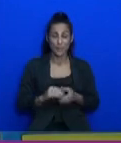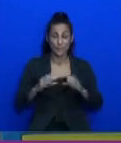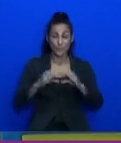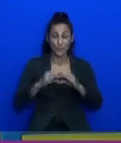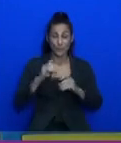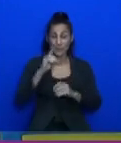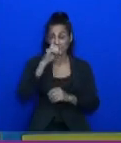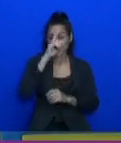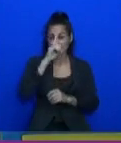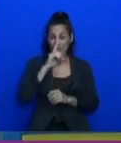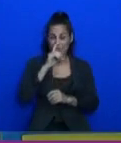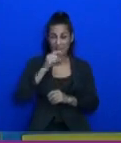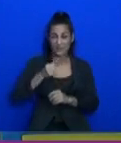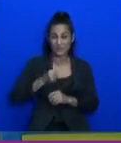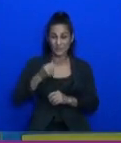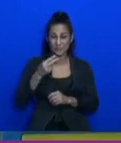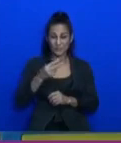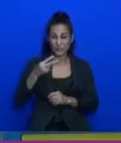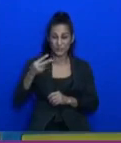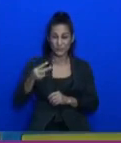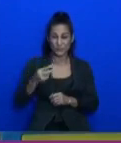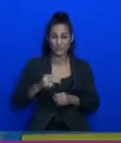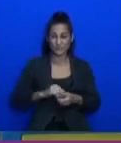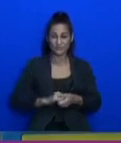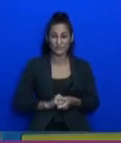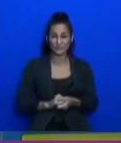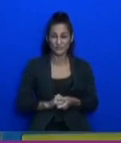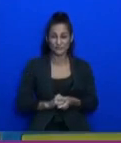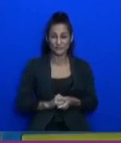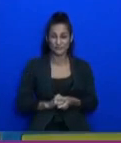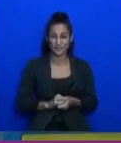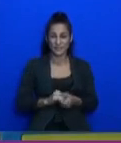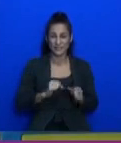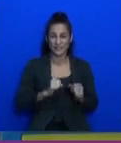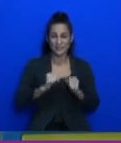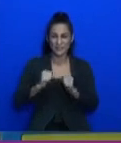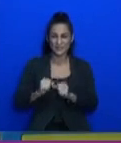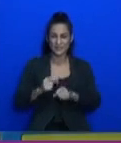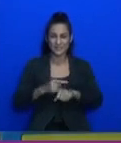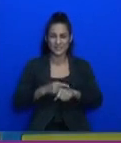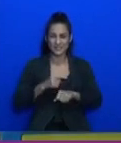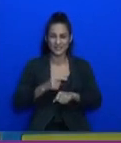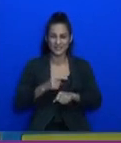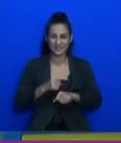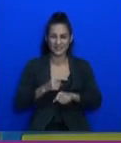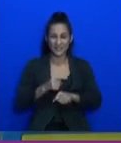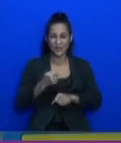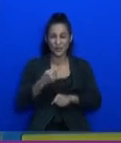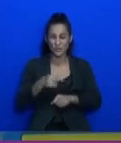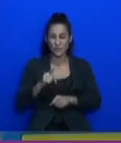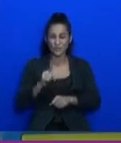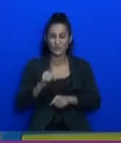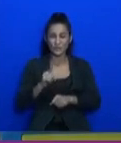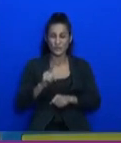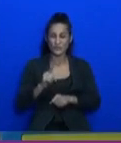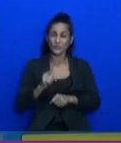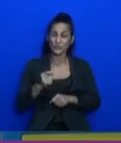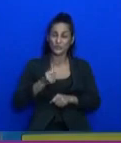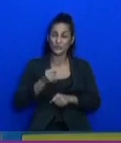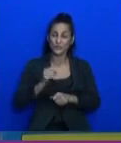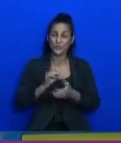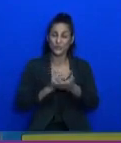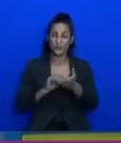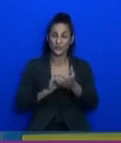Bola amarela, número 22. E pode ser agora 15º e último número da Lotofácil